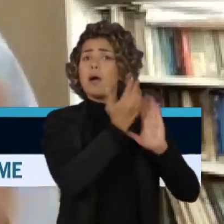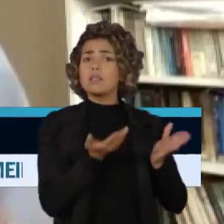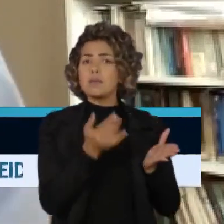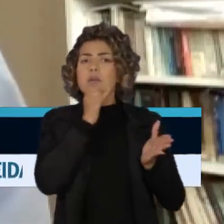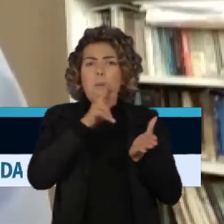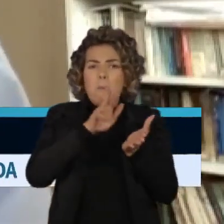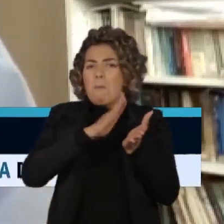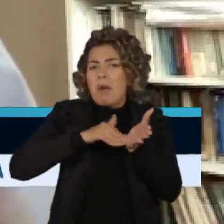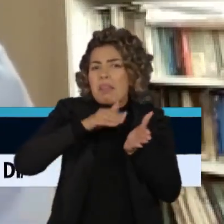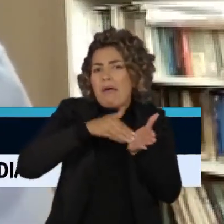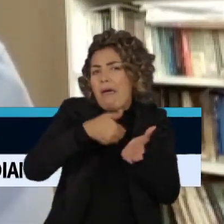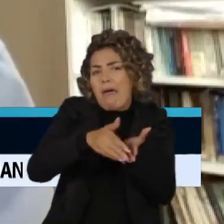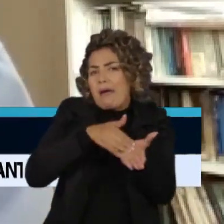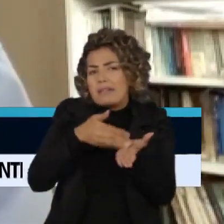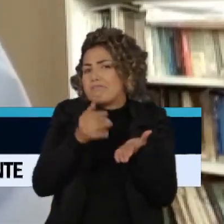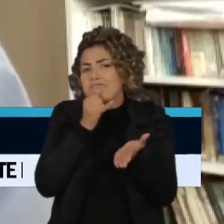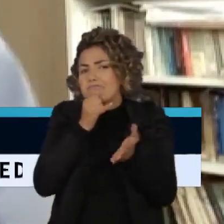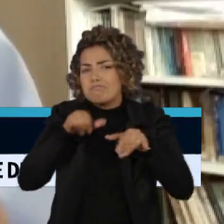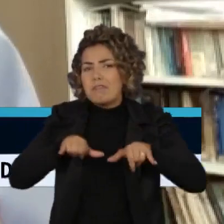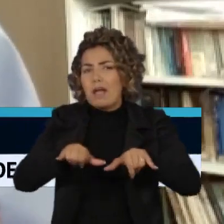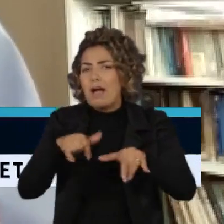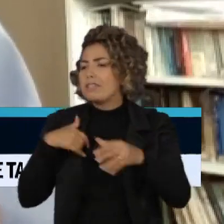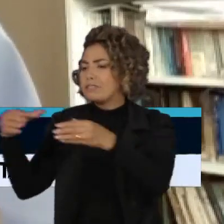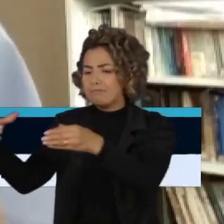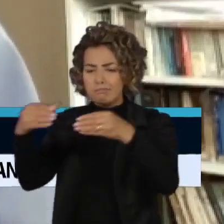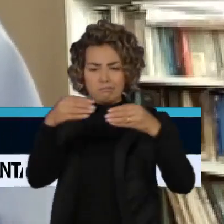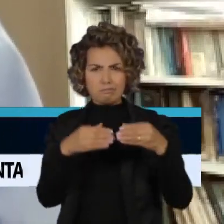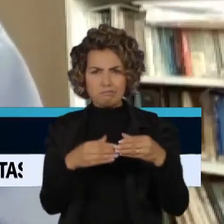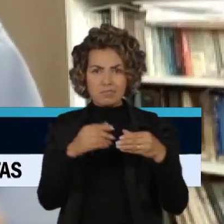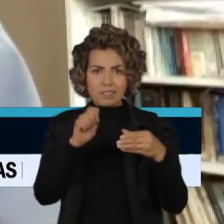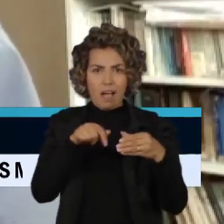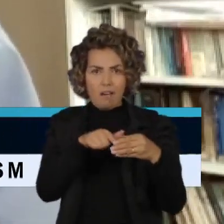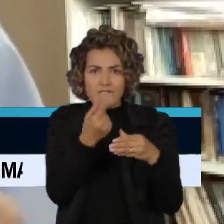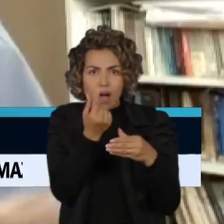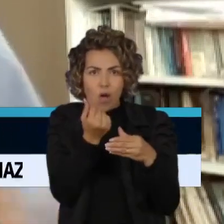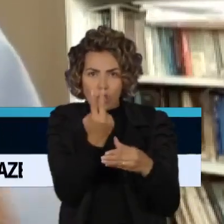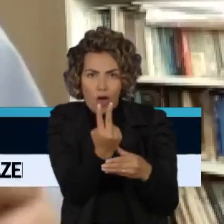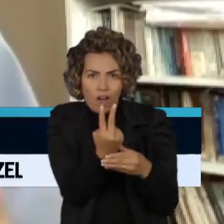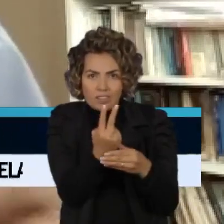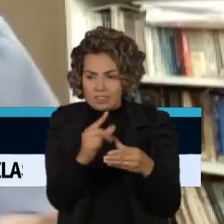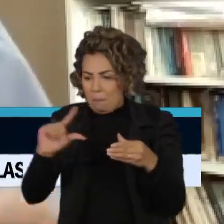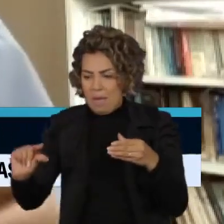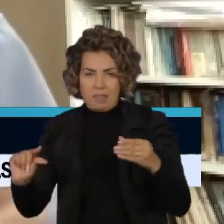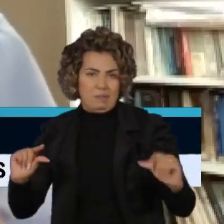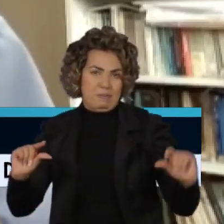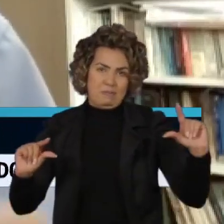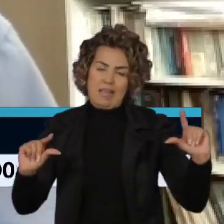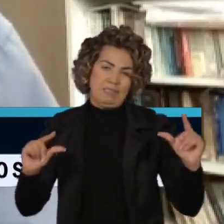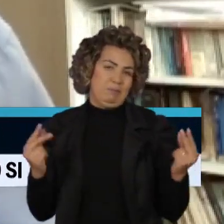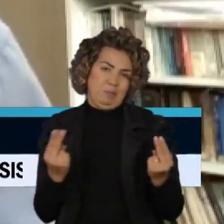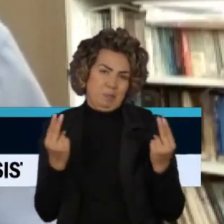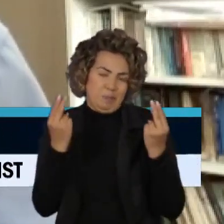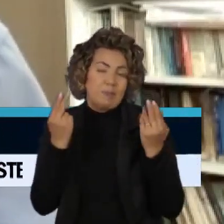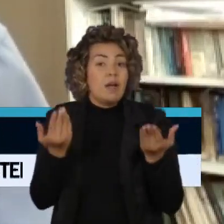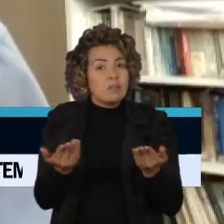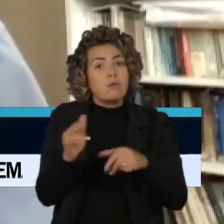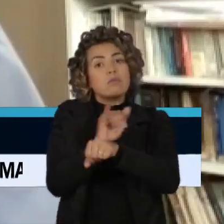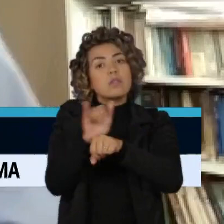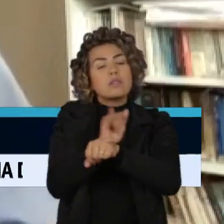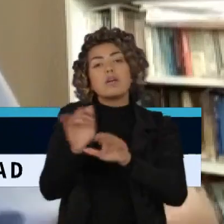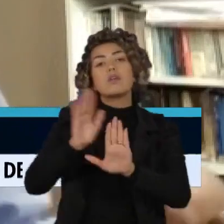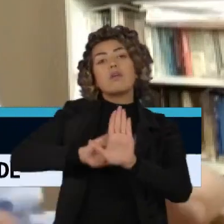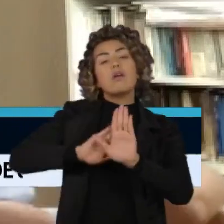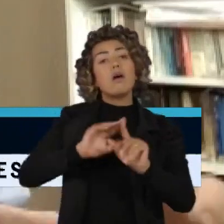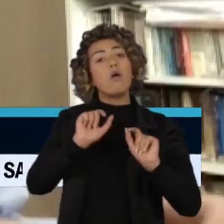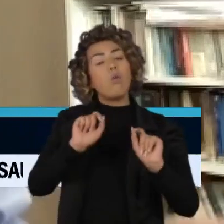Qual é a ideia Qual é a proposta deixa todo mundo pagar imposto mais ou menos que tá cobrado na manteiga